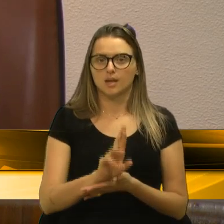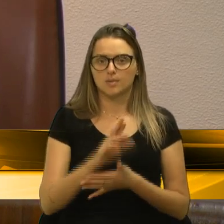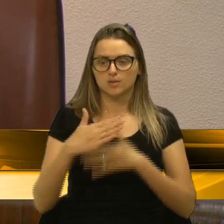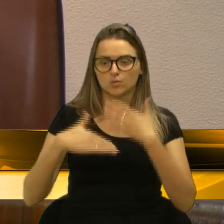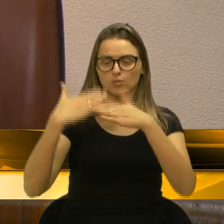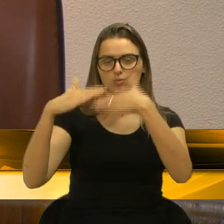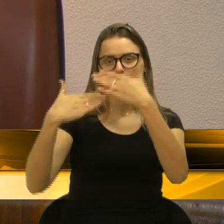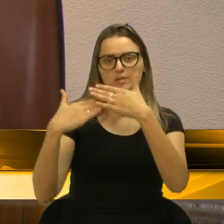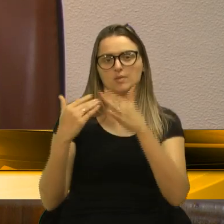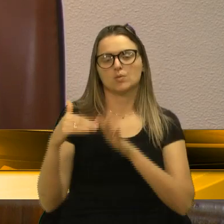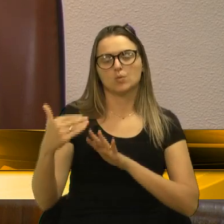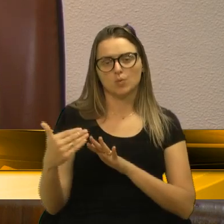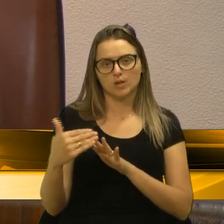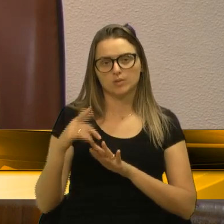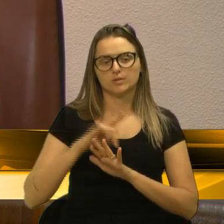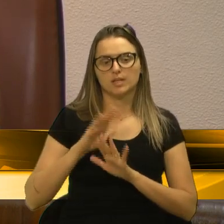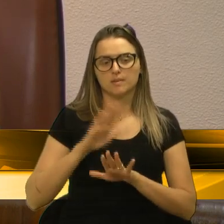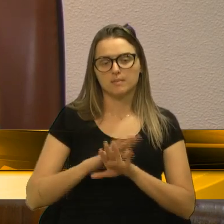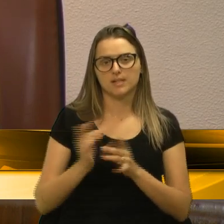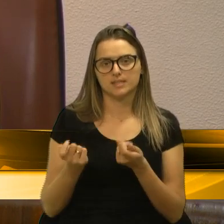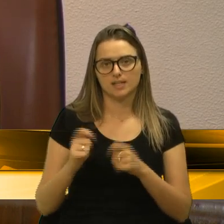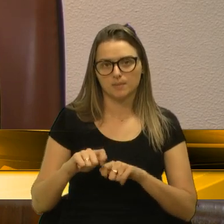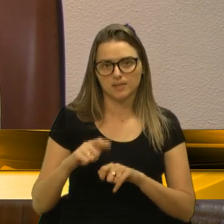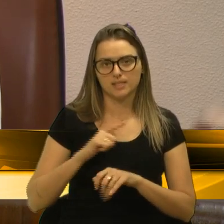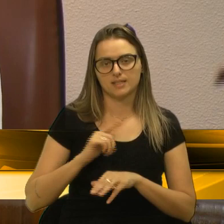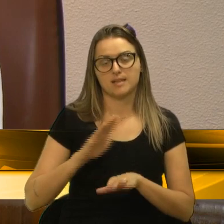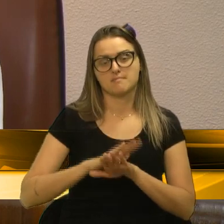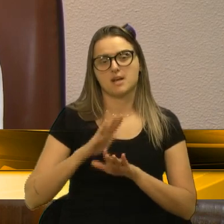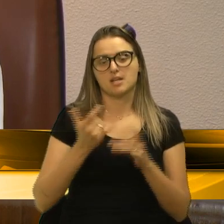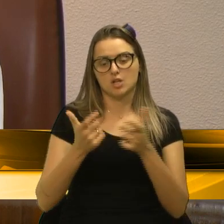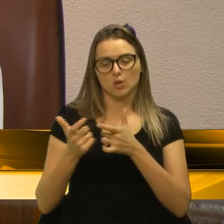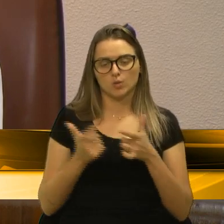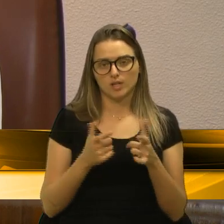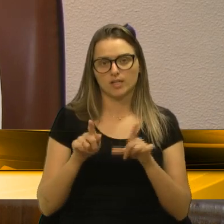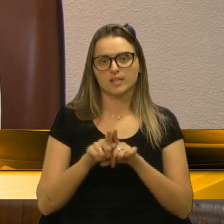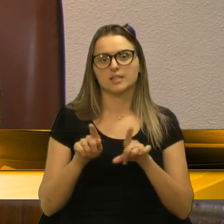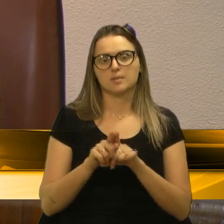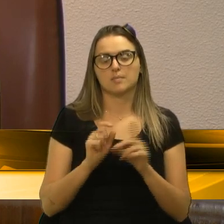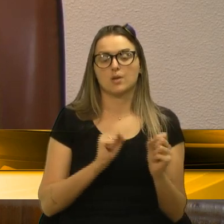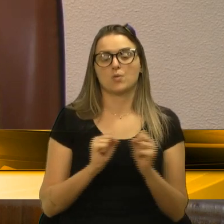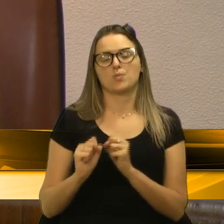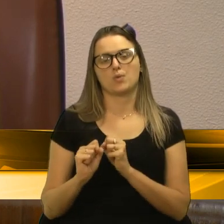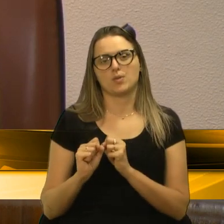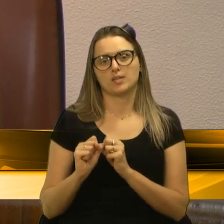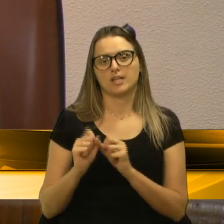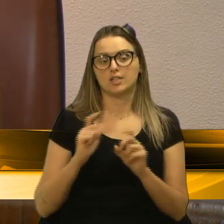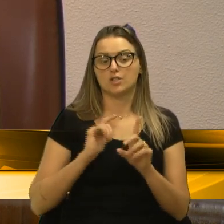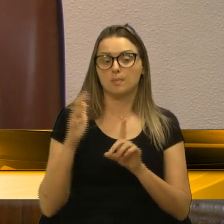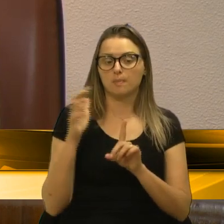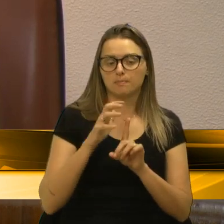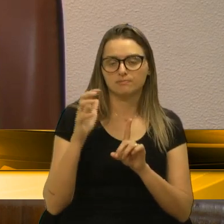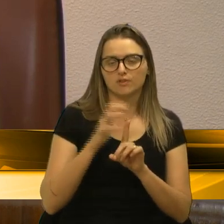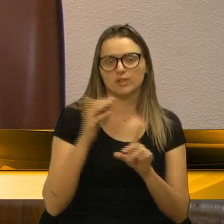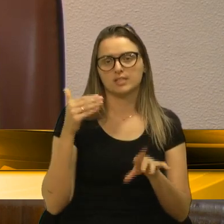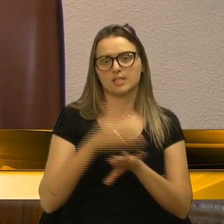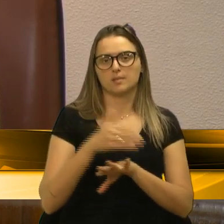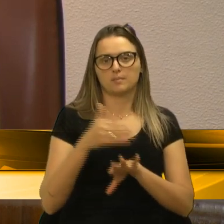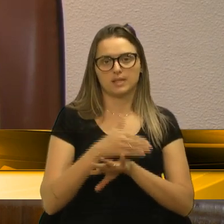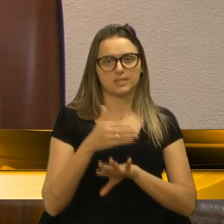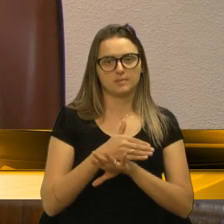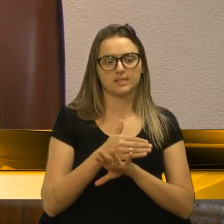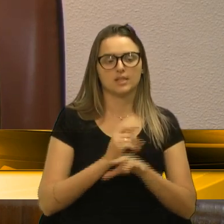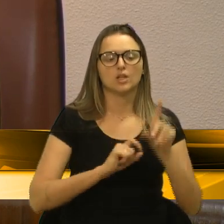na medida em que potencialmente ampliam os espaços e o poder de intervenção da população nos rumos da coisa